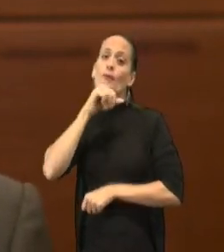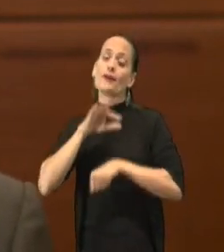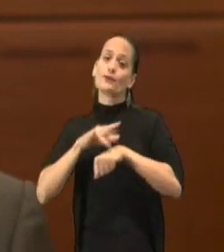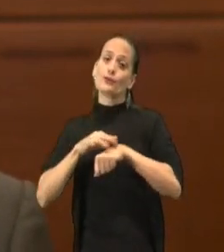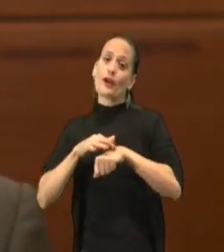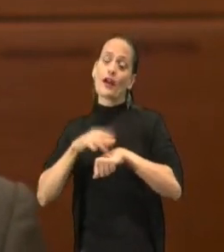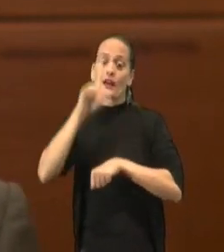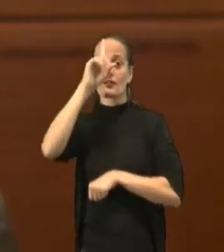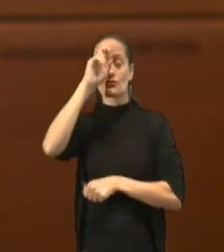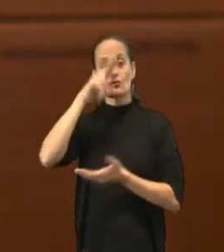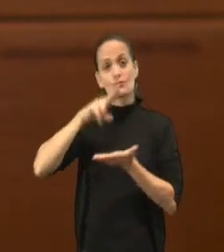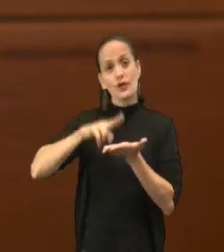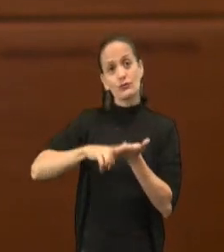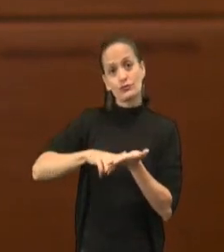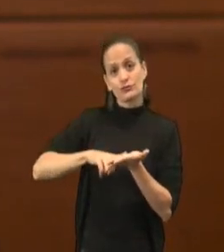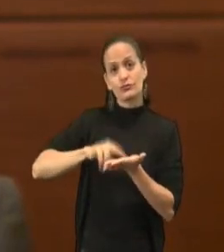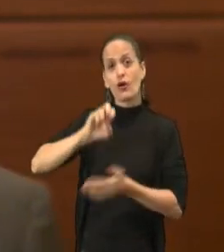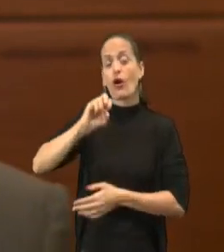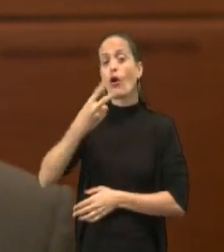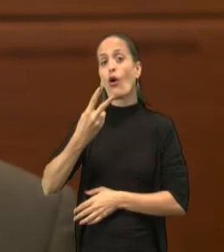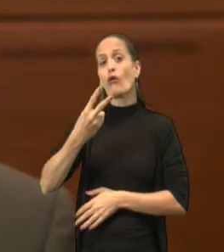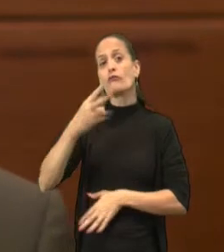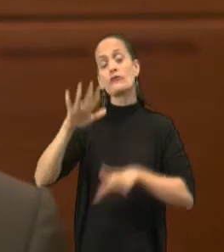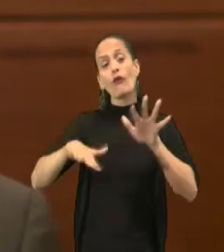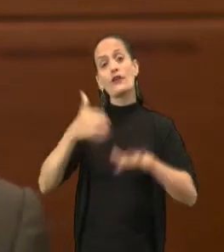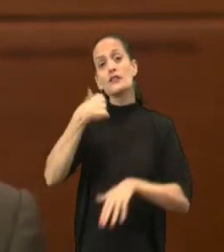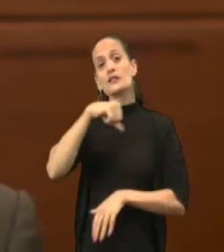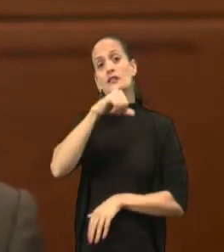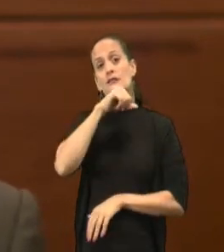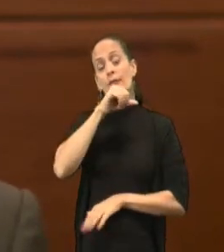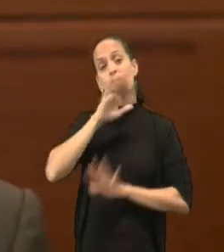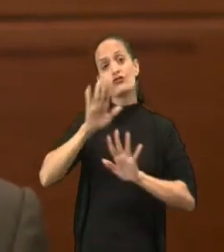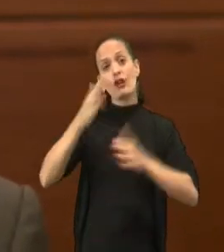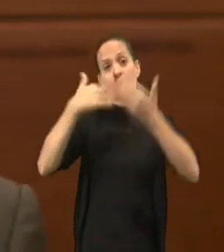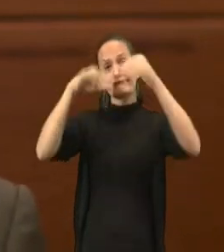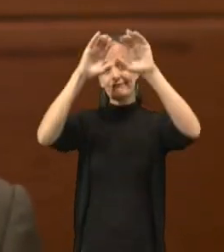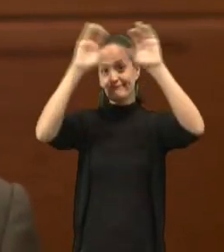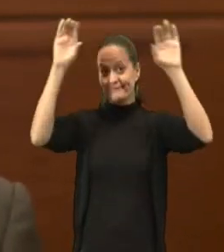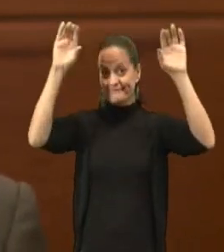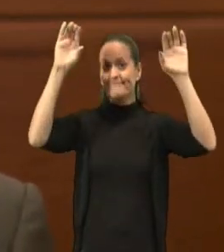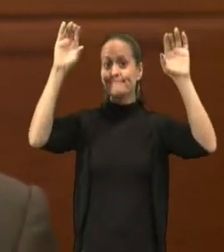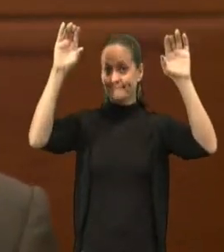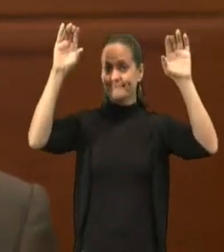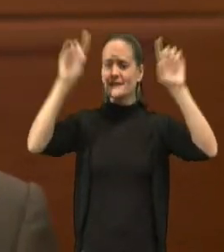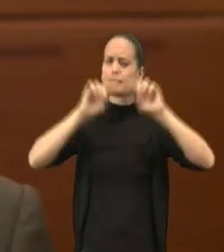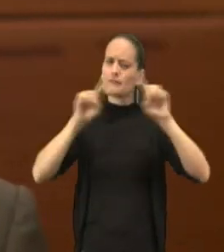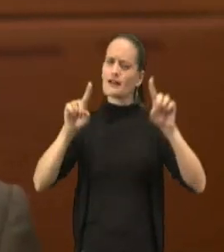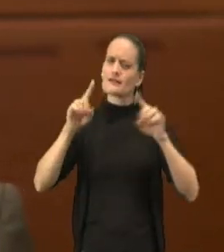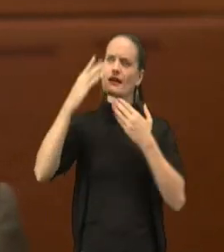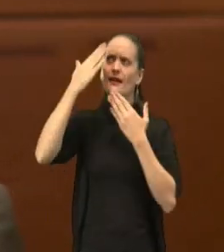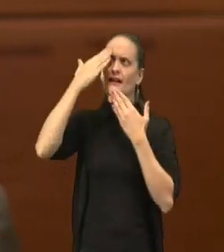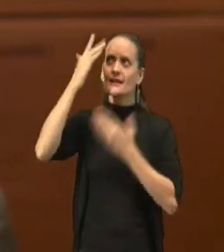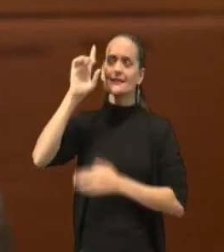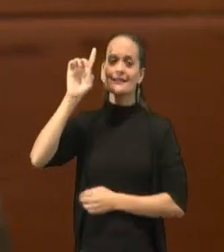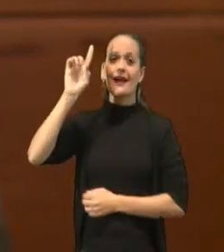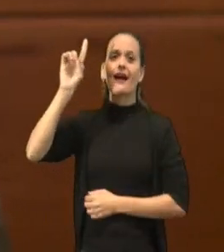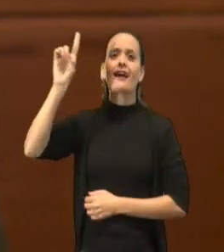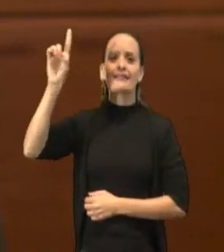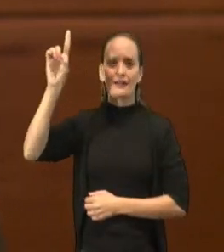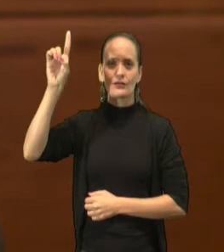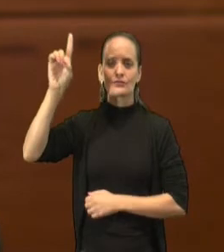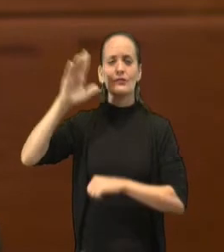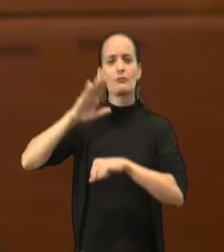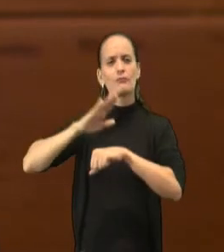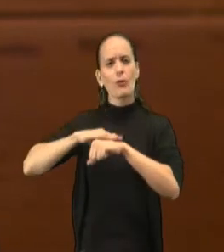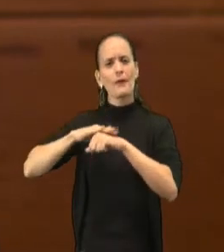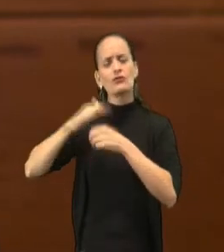hospital, ou talvez até a sua mãe já tenha partido para estar com o Senhor. Agradeça a Deus, que seja um momento também de